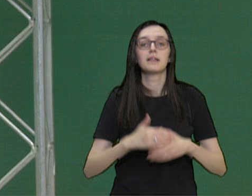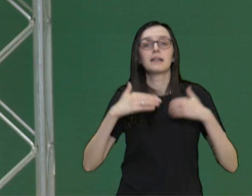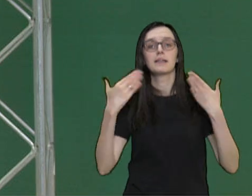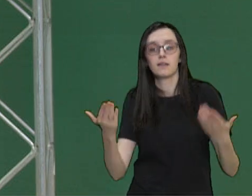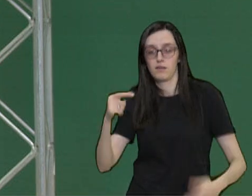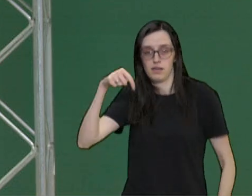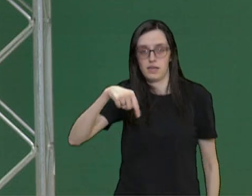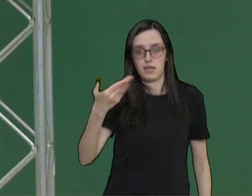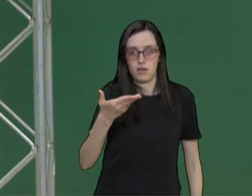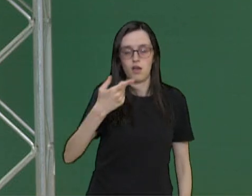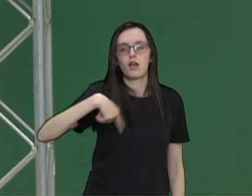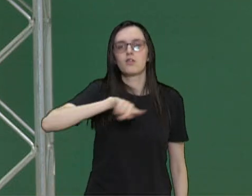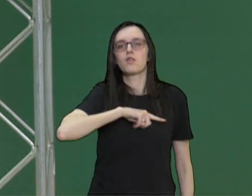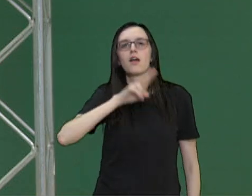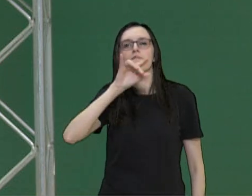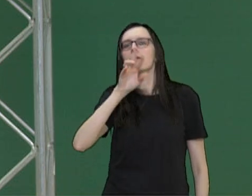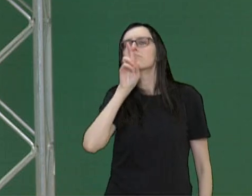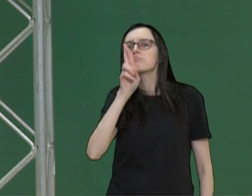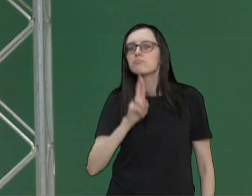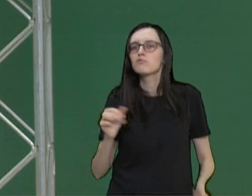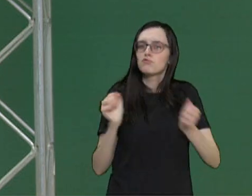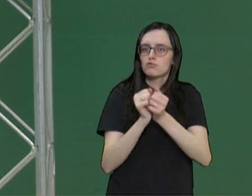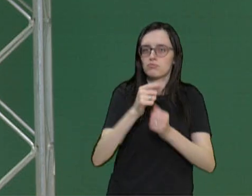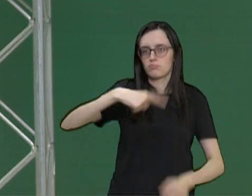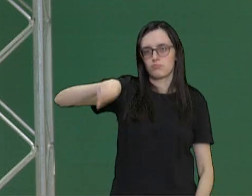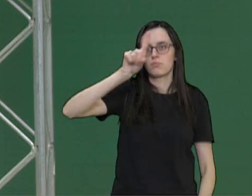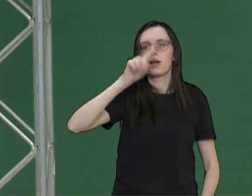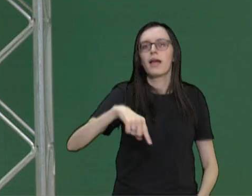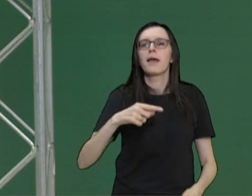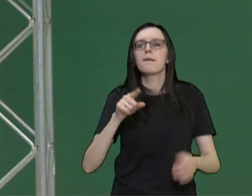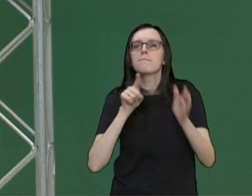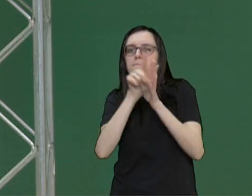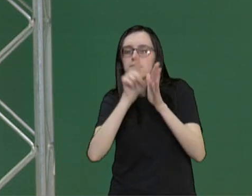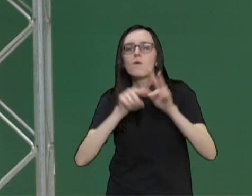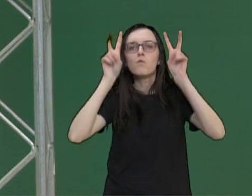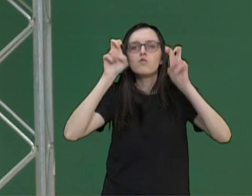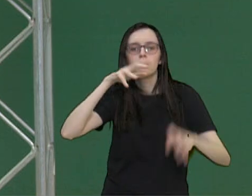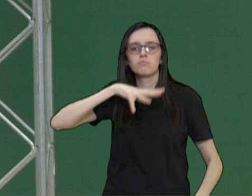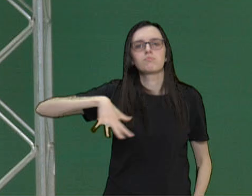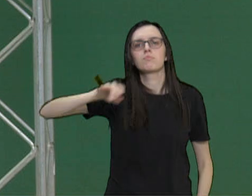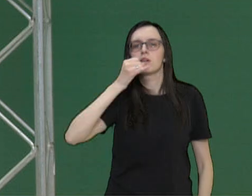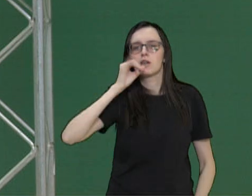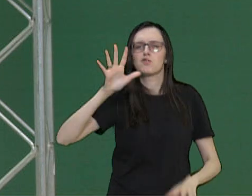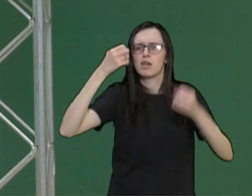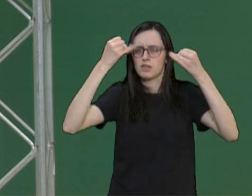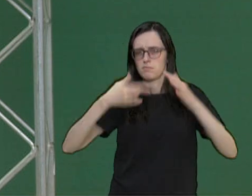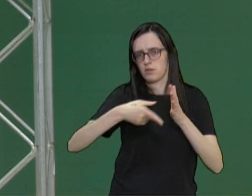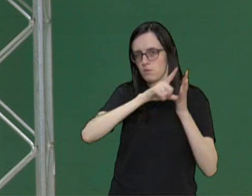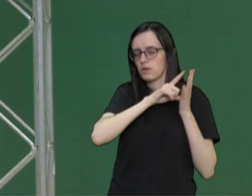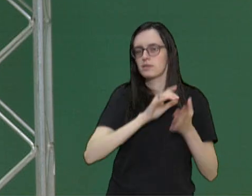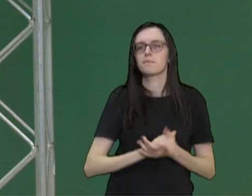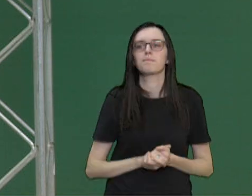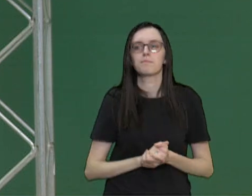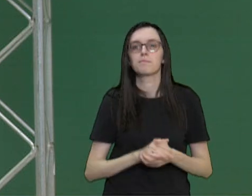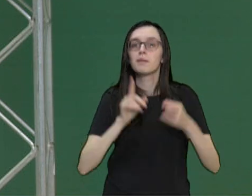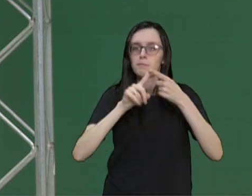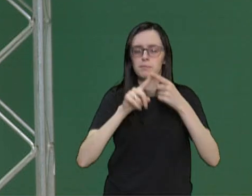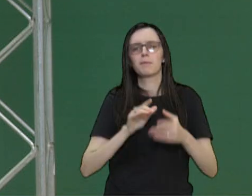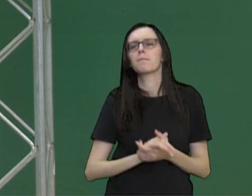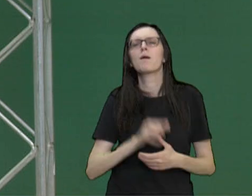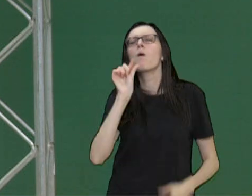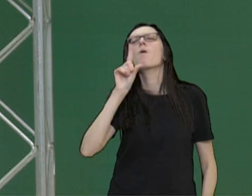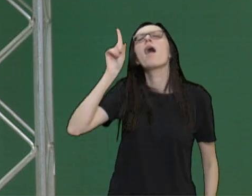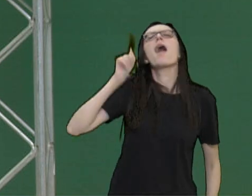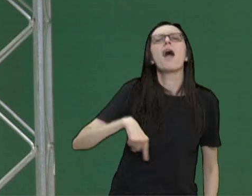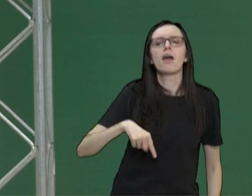Então aqui agora a gente vai responder junto as primeiras questões sobre campo elétrico que já foram discutidas. Primeiro, o que é campo